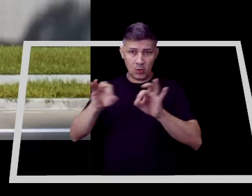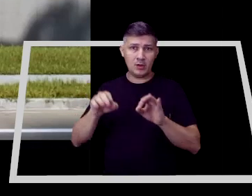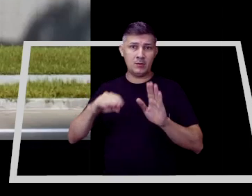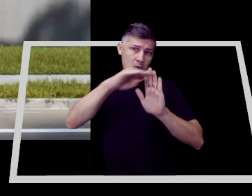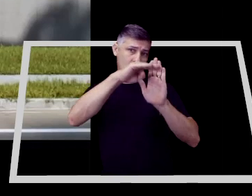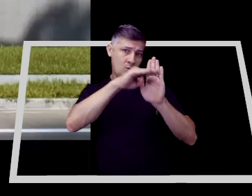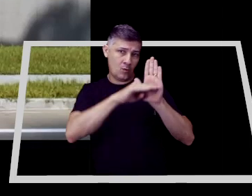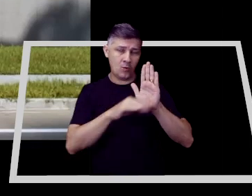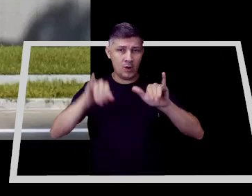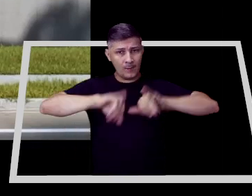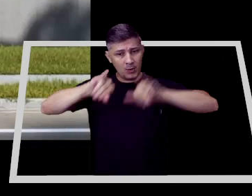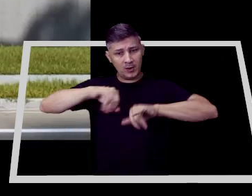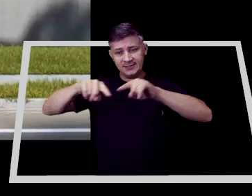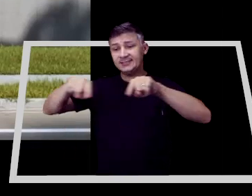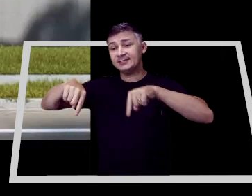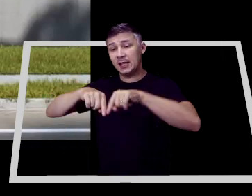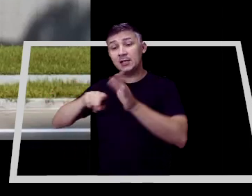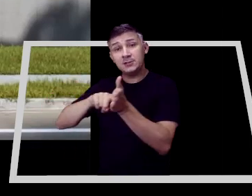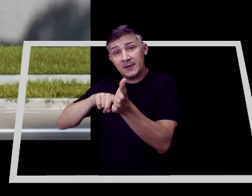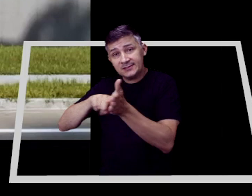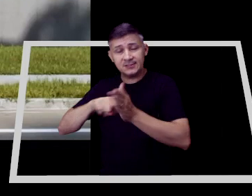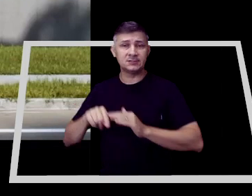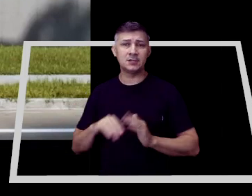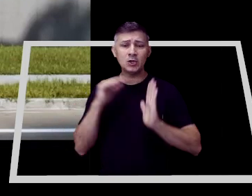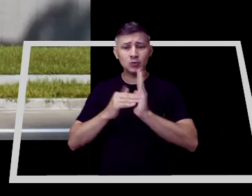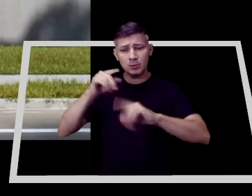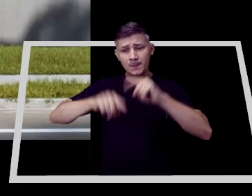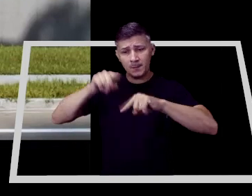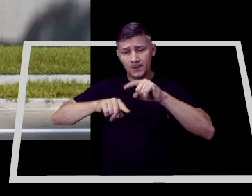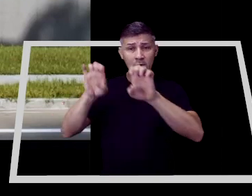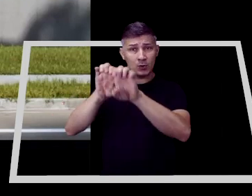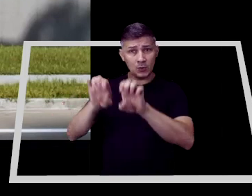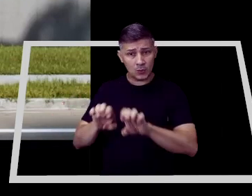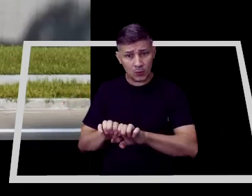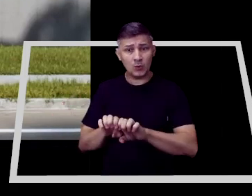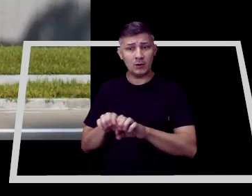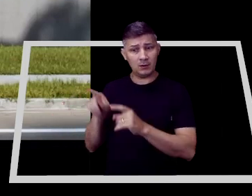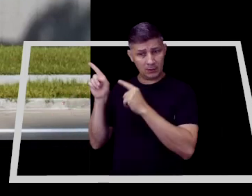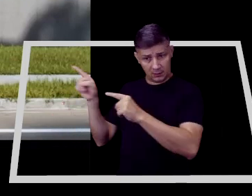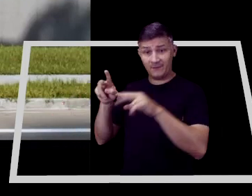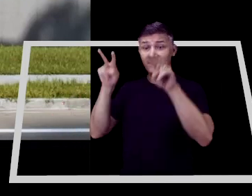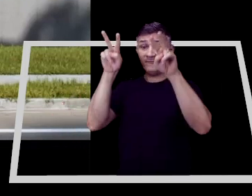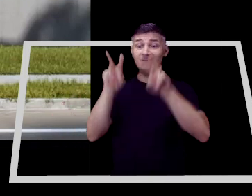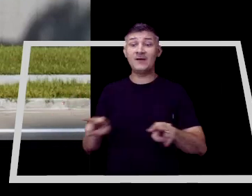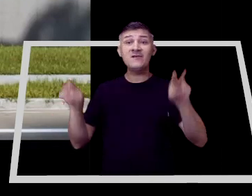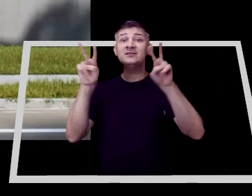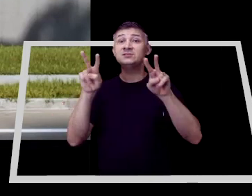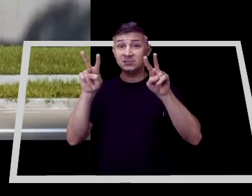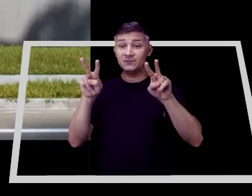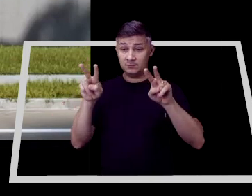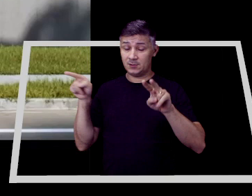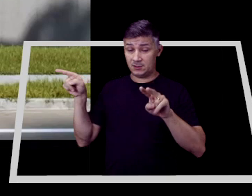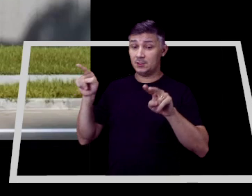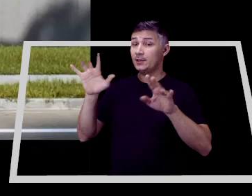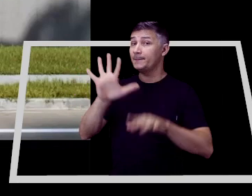dos programas do laboratório, das salas de pesquisa, de todos os equipamentos de infraestrutura, eles seriam visíveis.